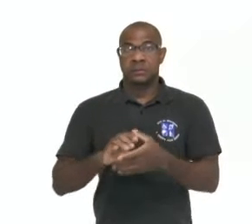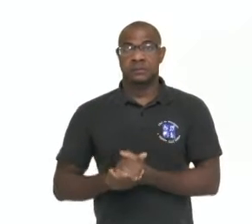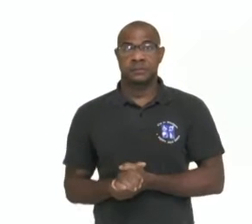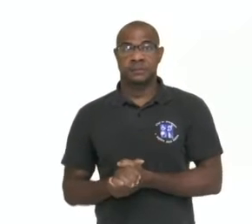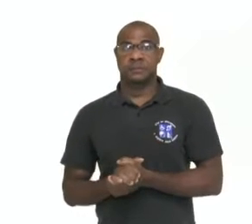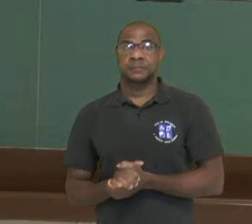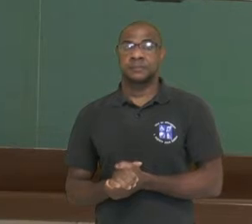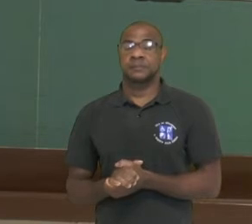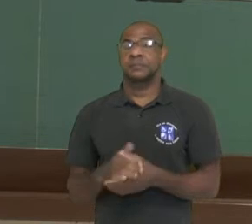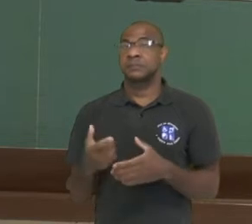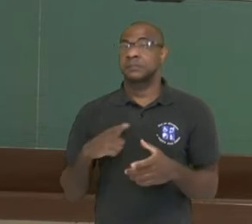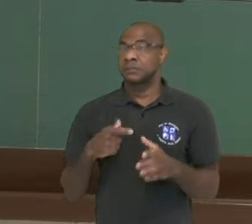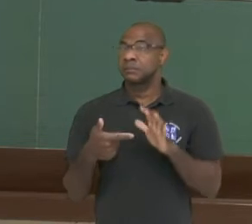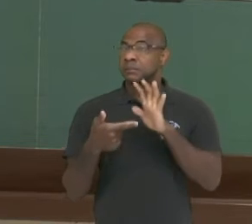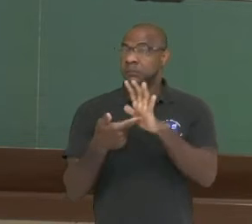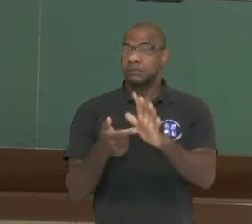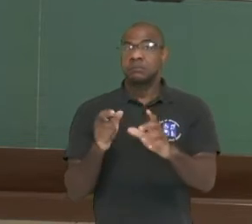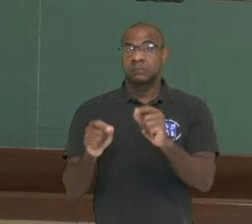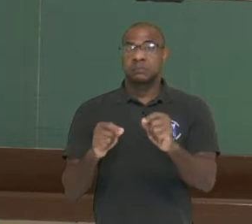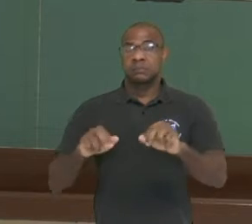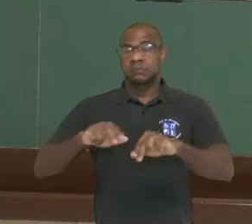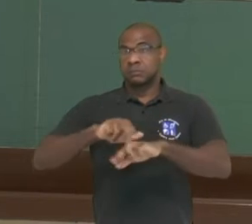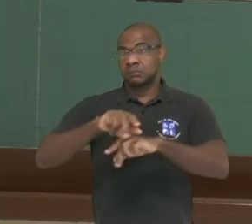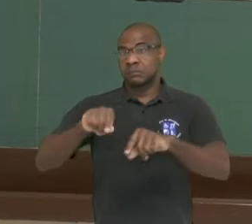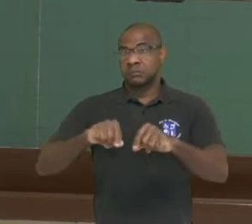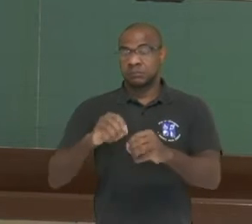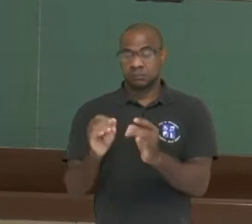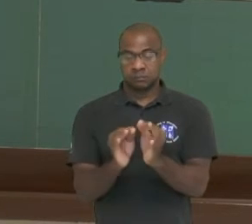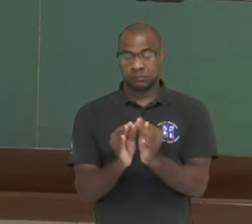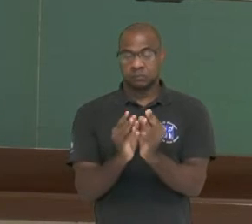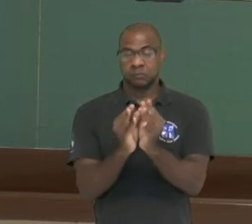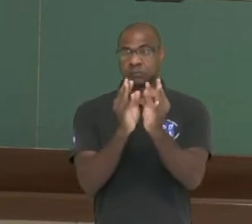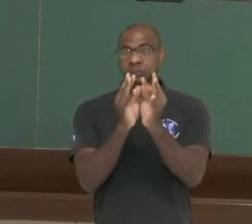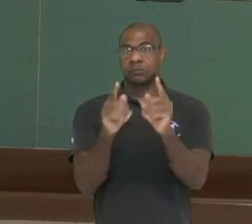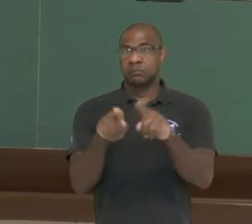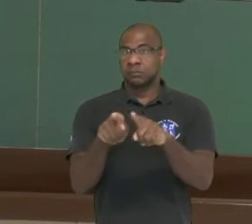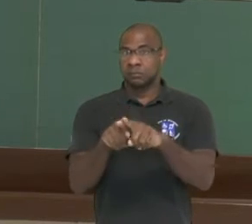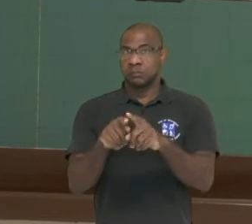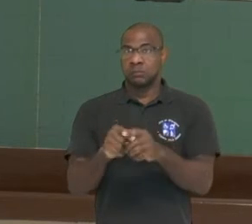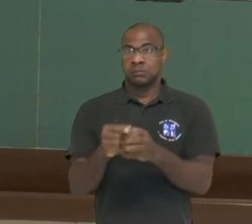líquido. Apresentam elevados pontos de ebulição e difusão.